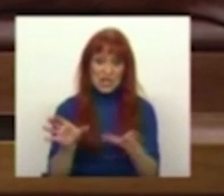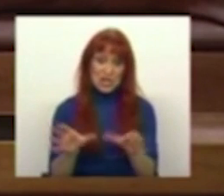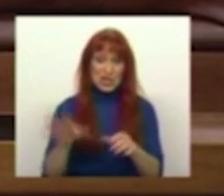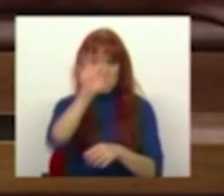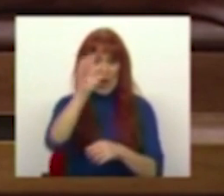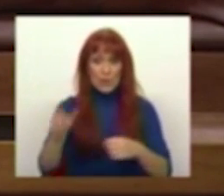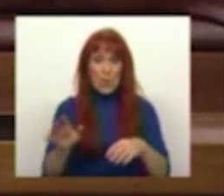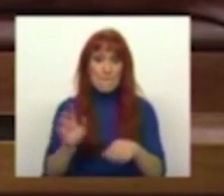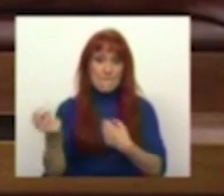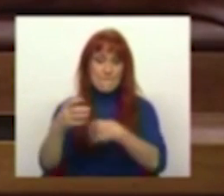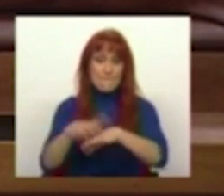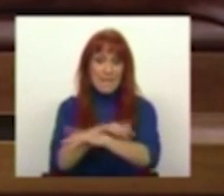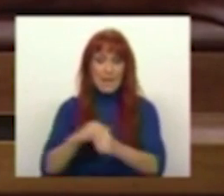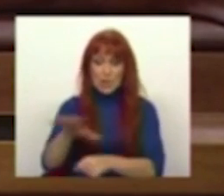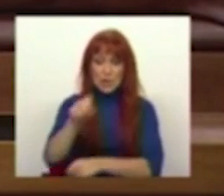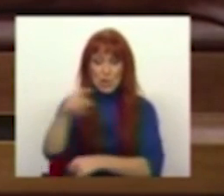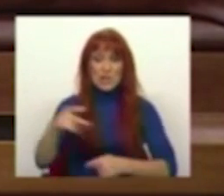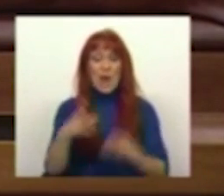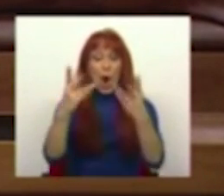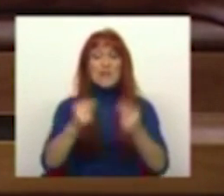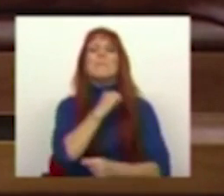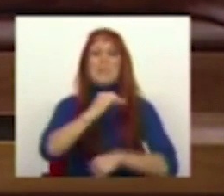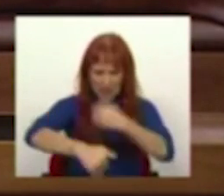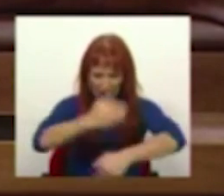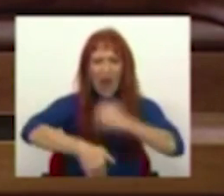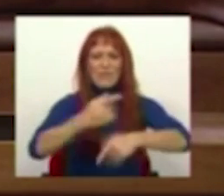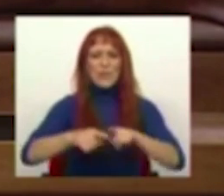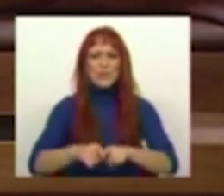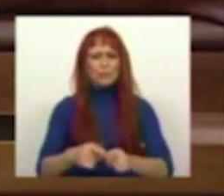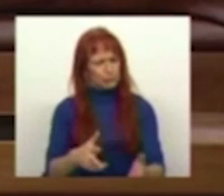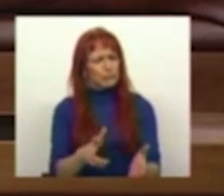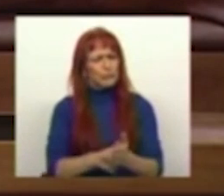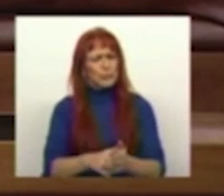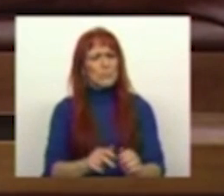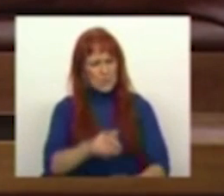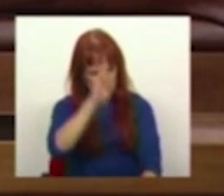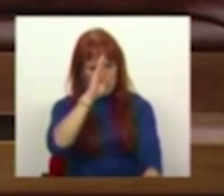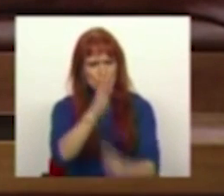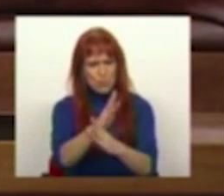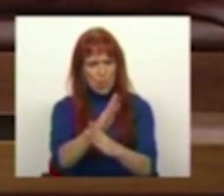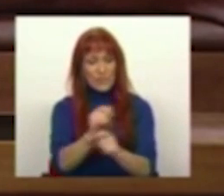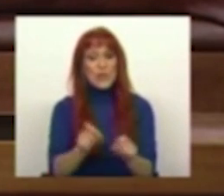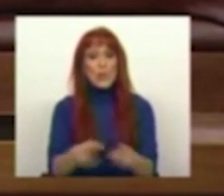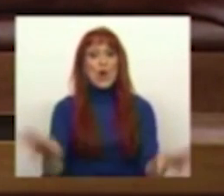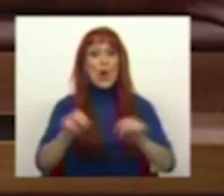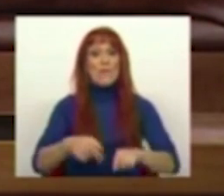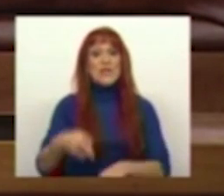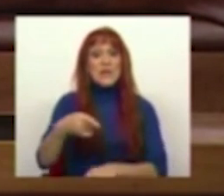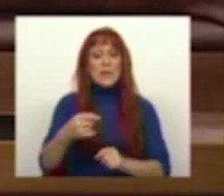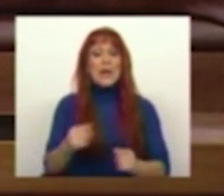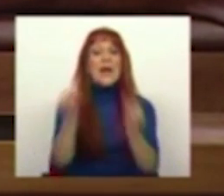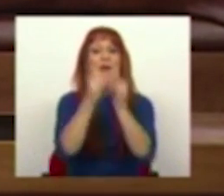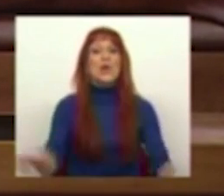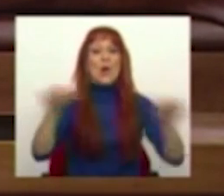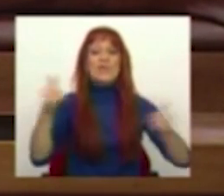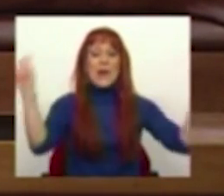Zona Euro, que este orçamento permite avançar com realismo e determinação em novos e importantes avanços